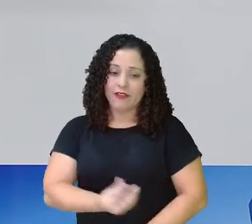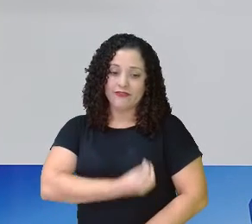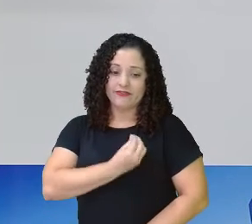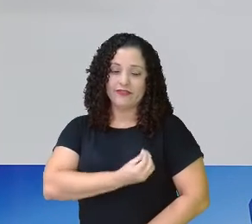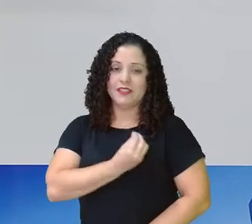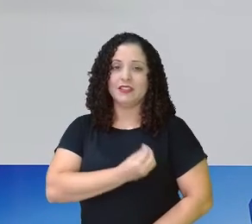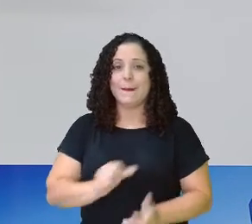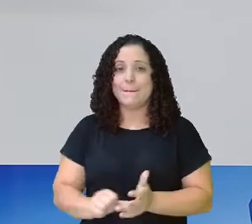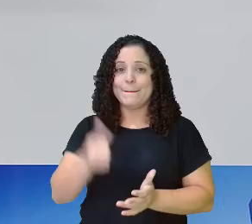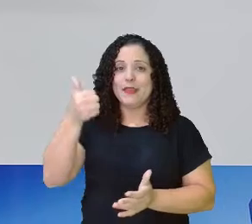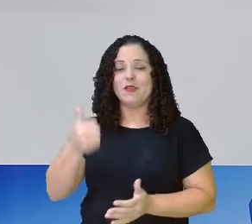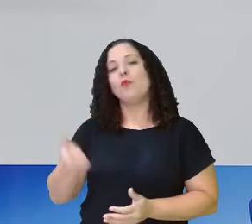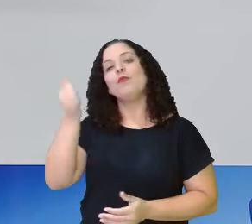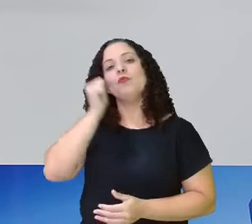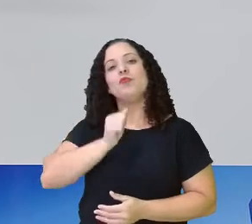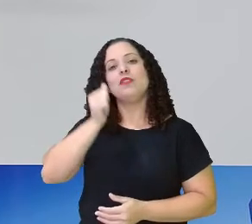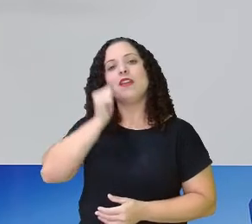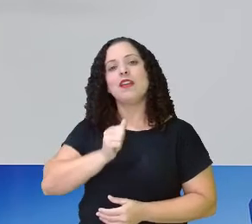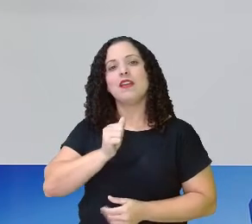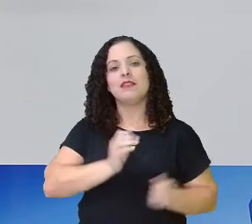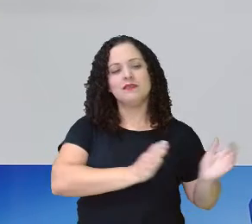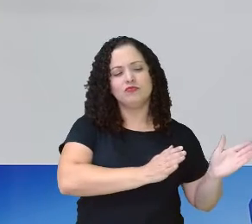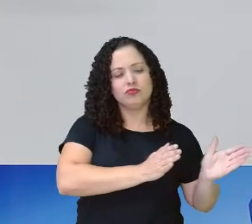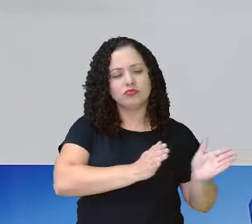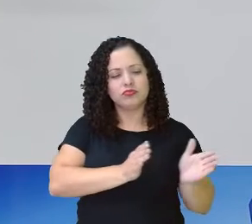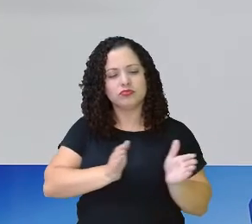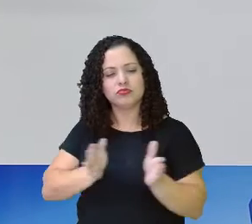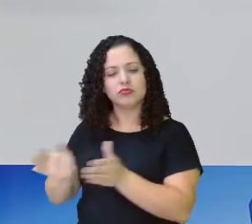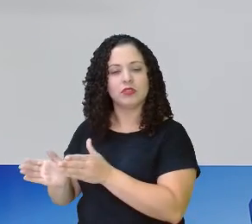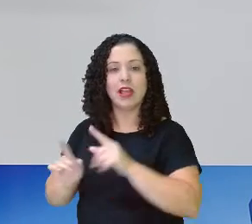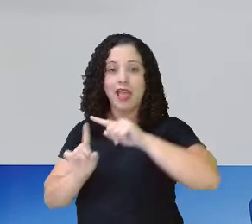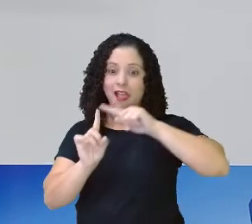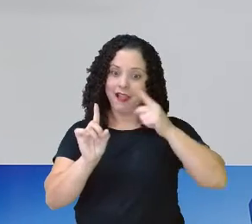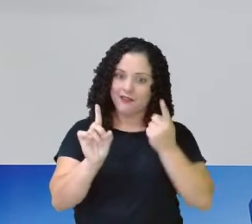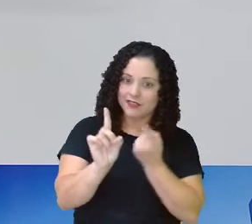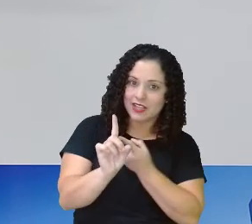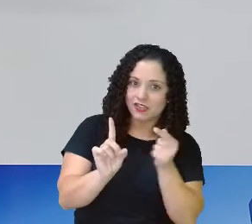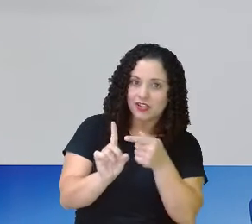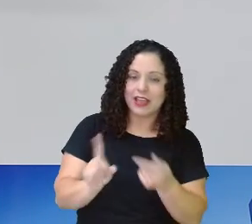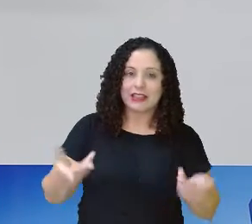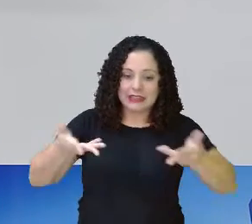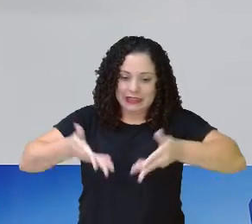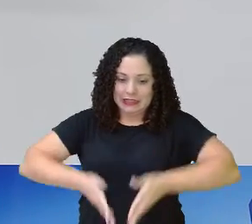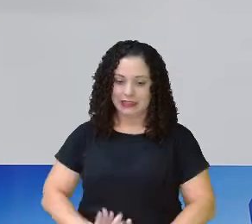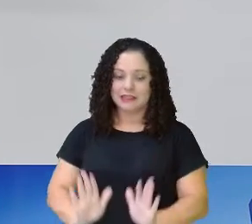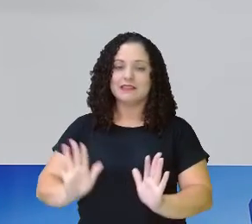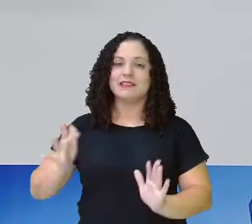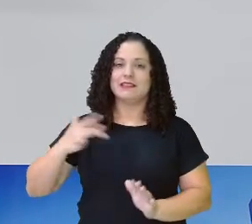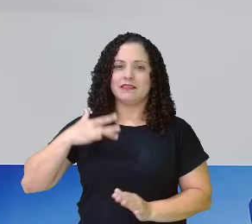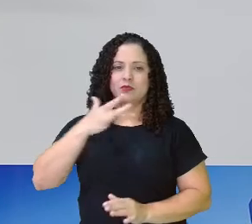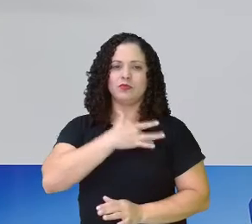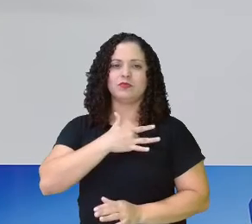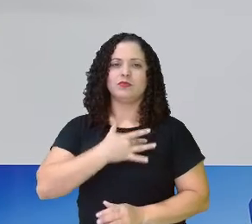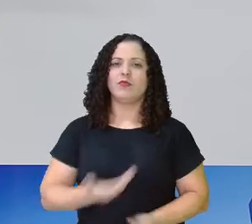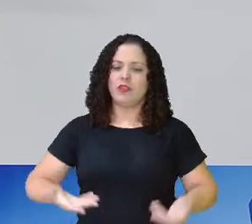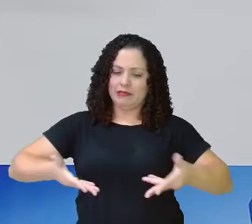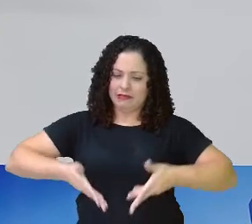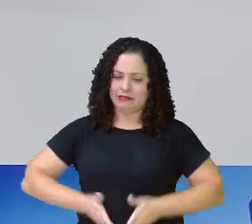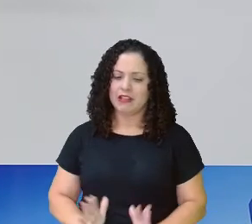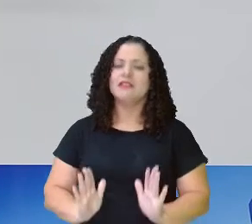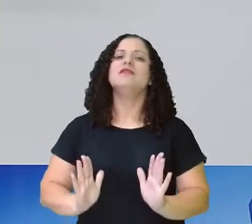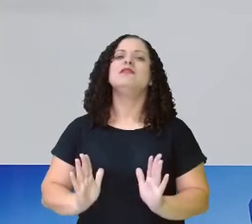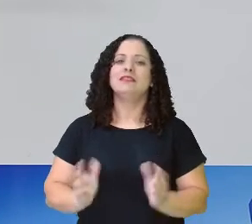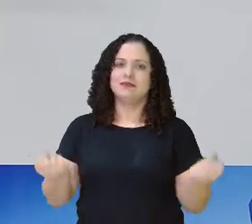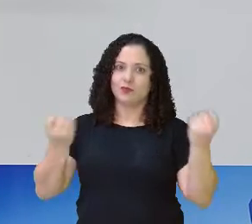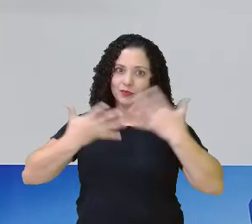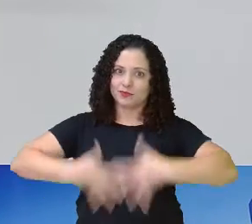gestante, é um cuidado de acompanhamento dessa gravidez, é um cuidado para que você tenha um parto o mais humanizado o possível.